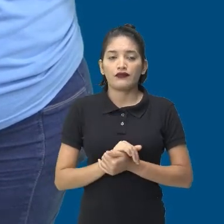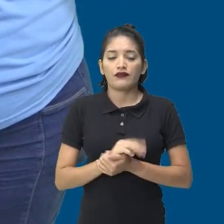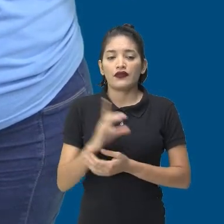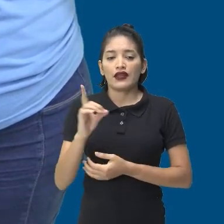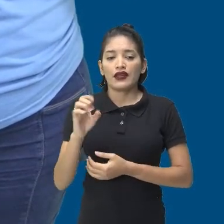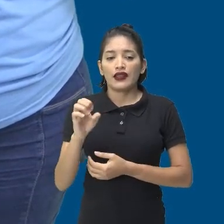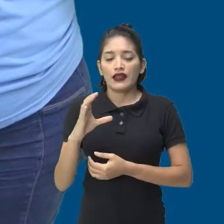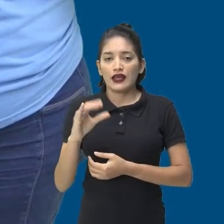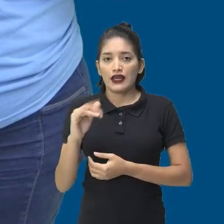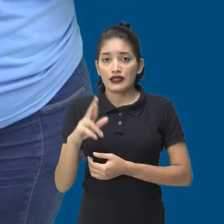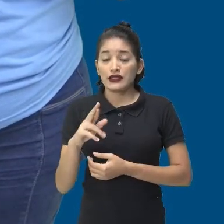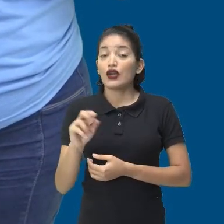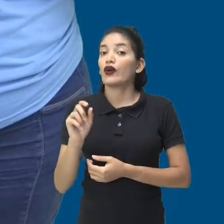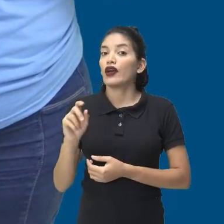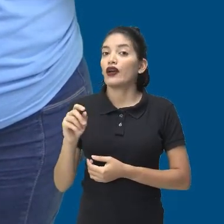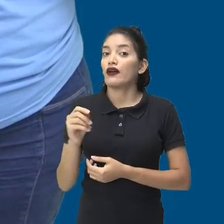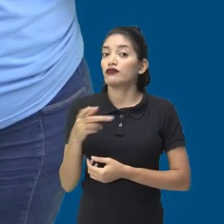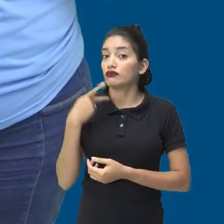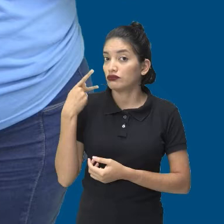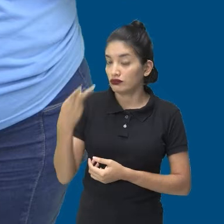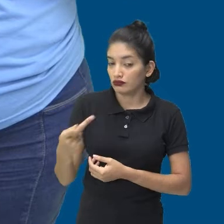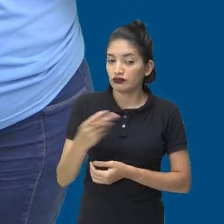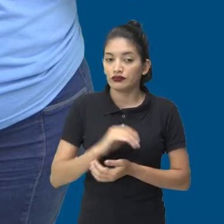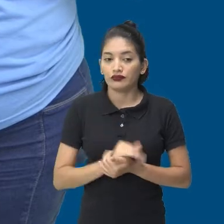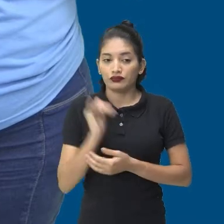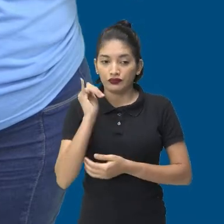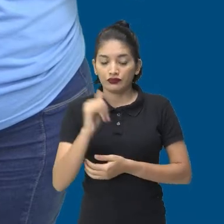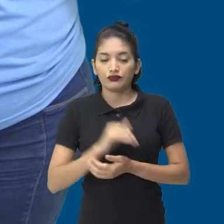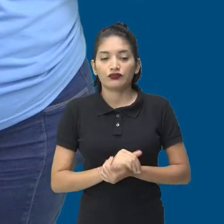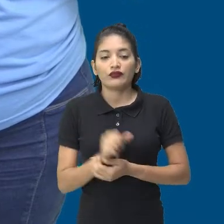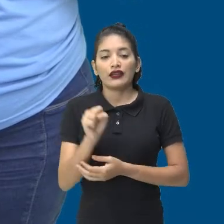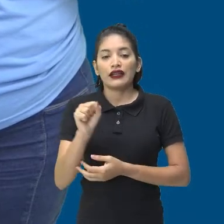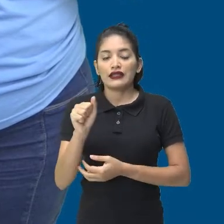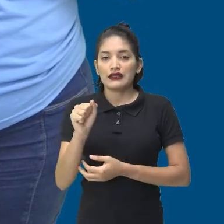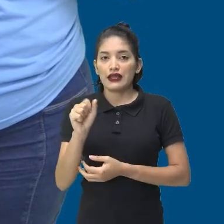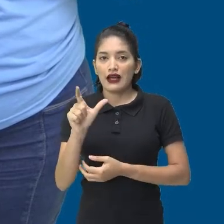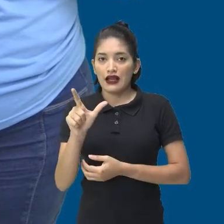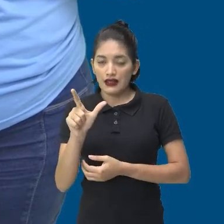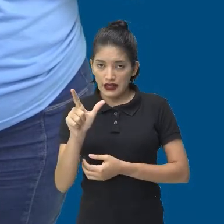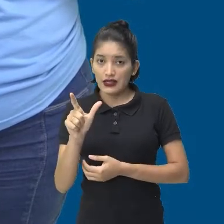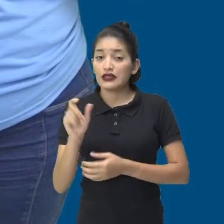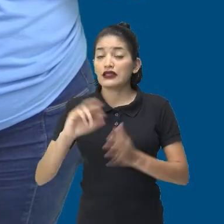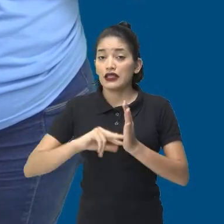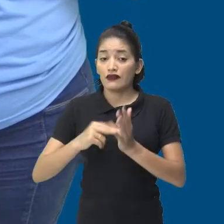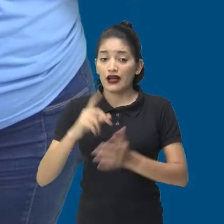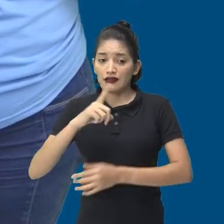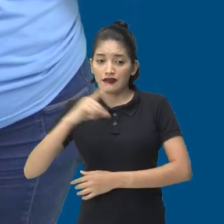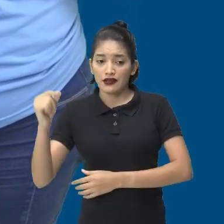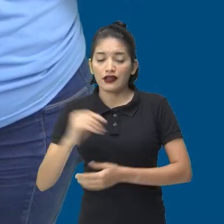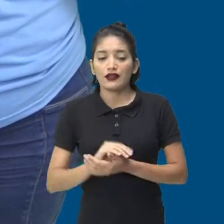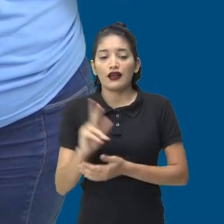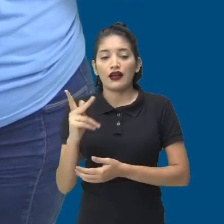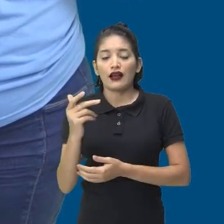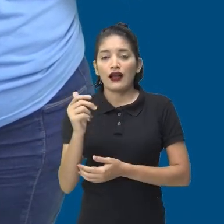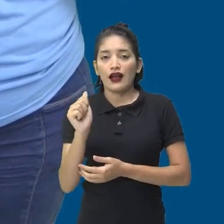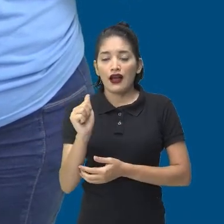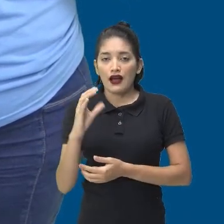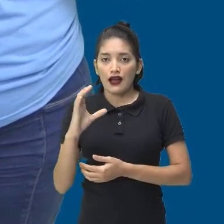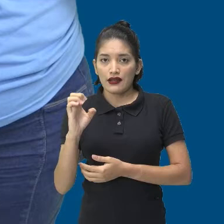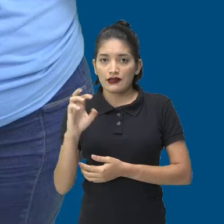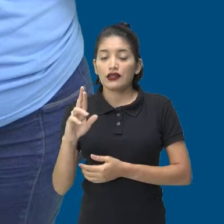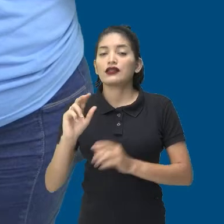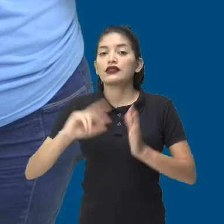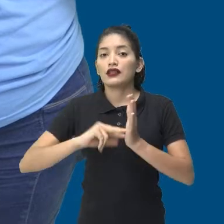Desci, que é o verbo dizer. Salir, verbo sair. Hacer é o verbo